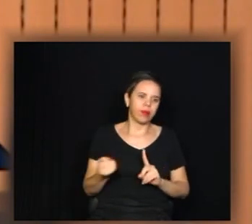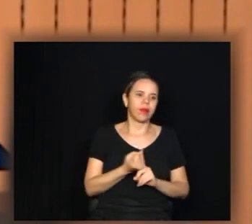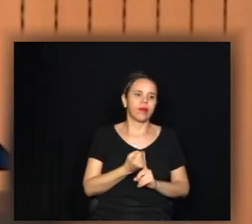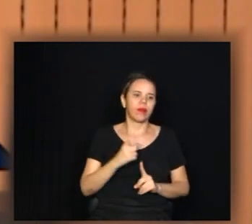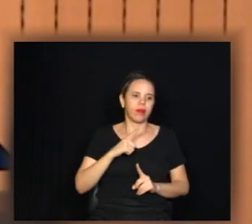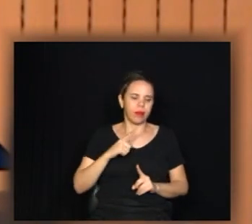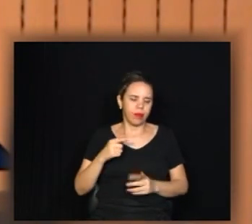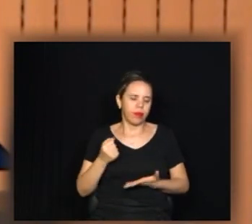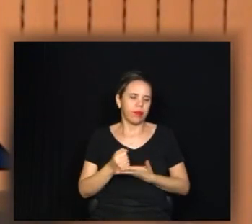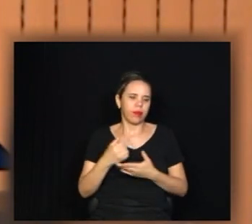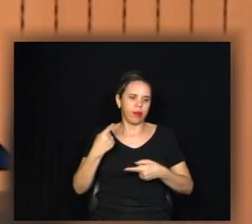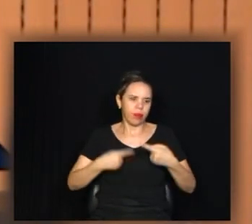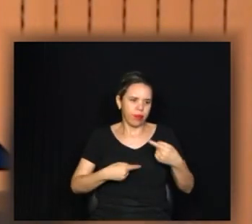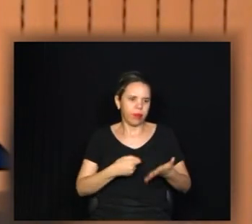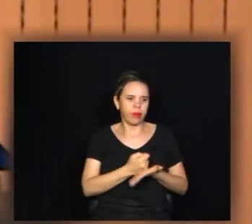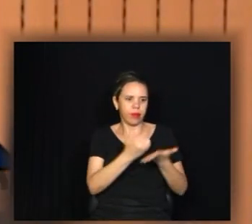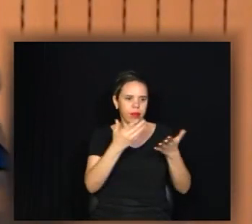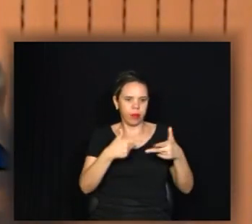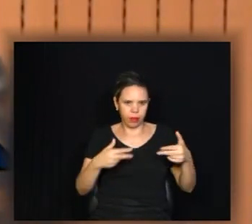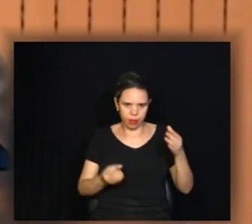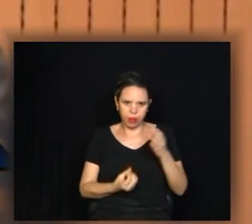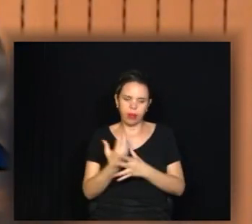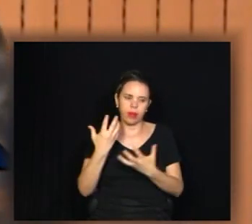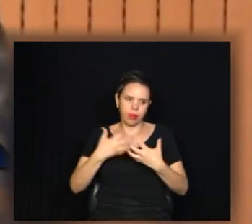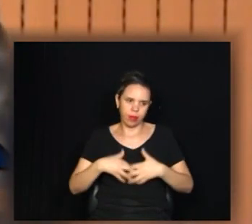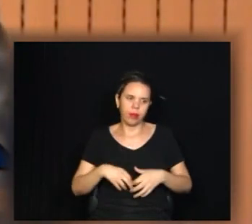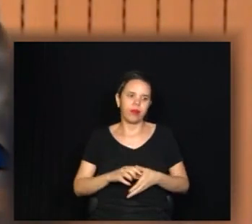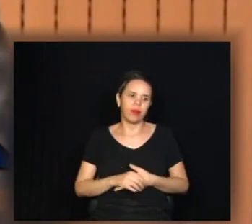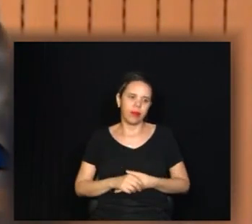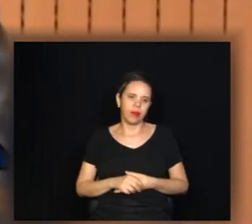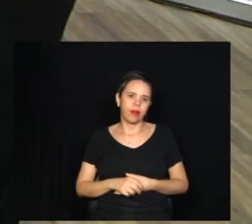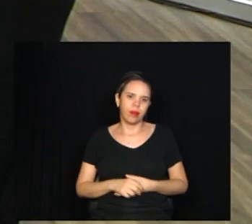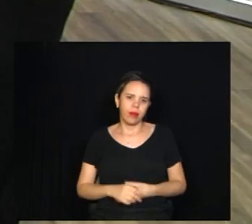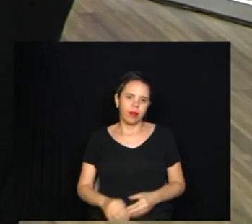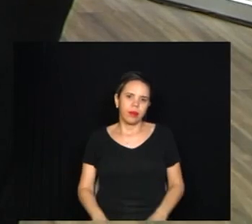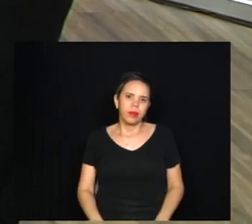quando há um interesse político, as coisas acontecem.